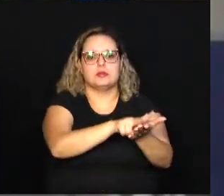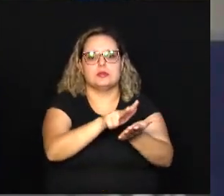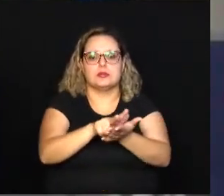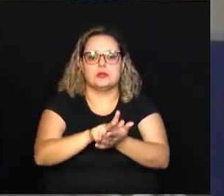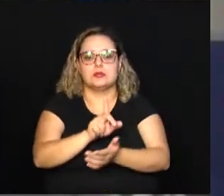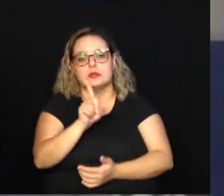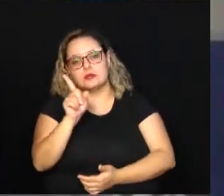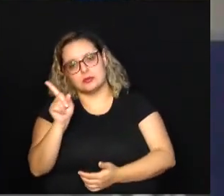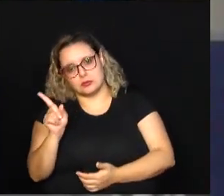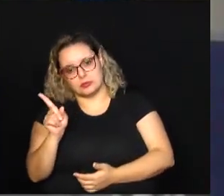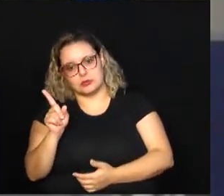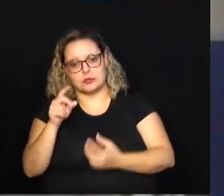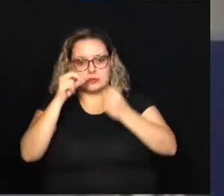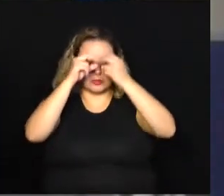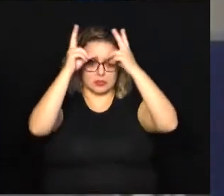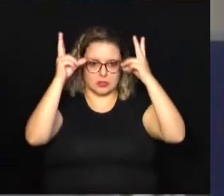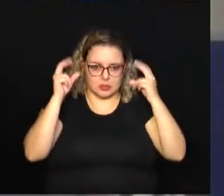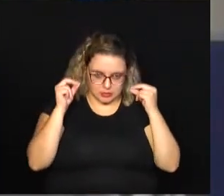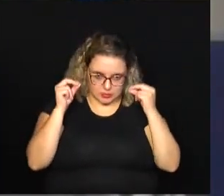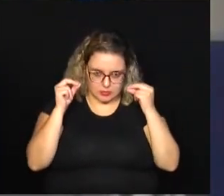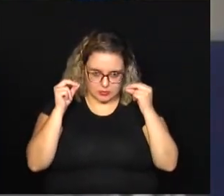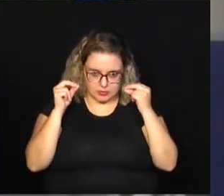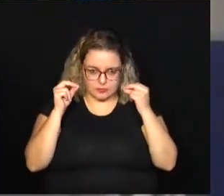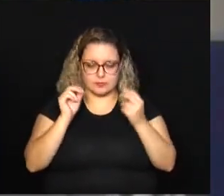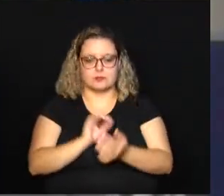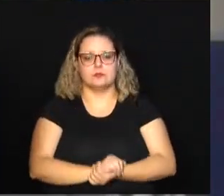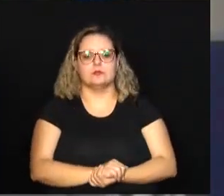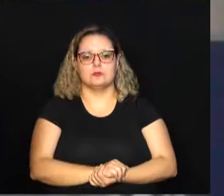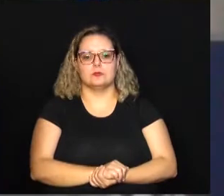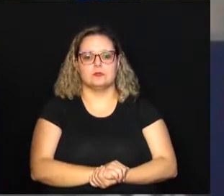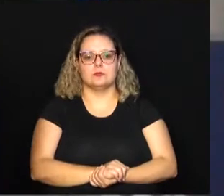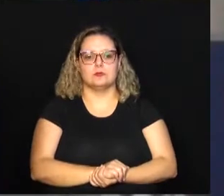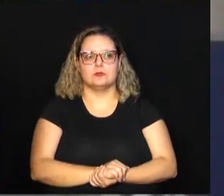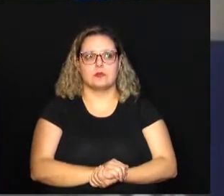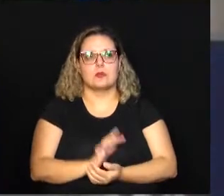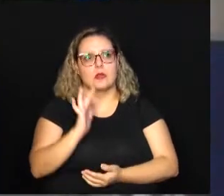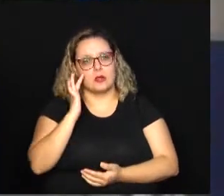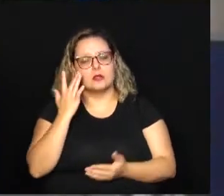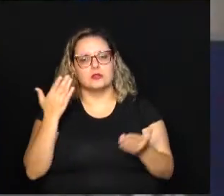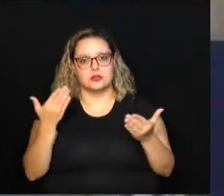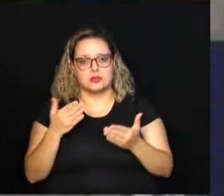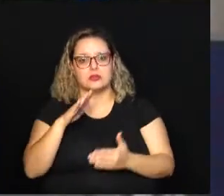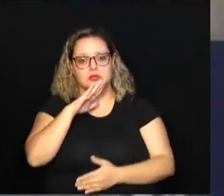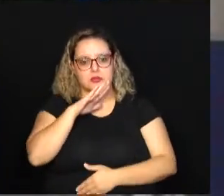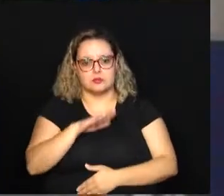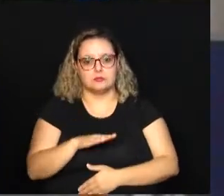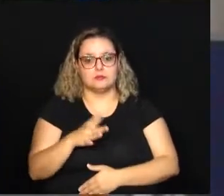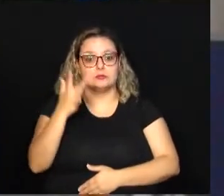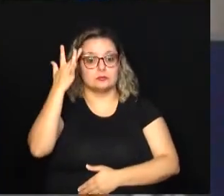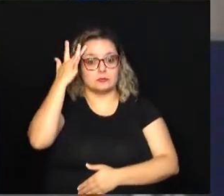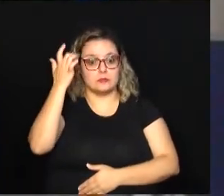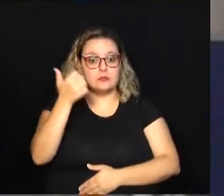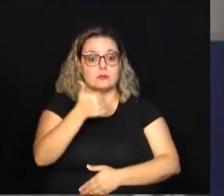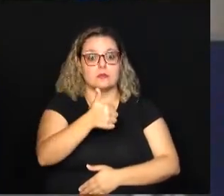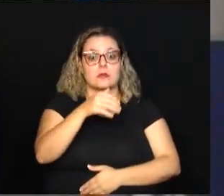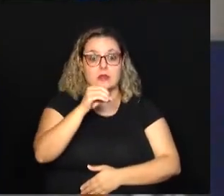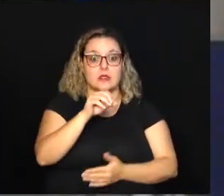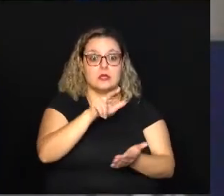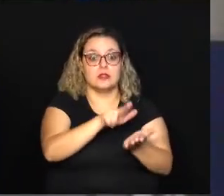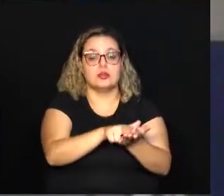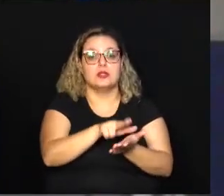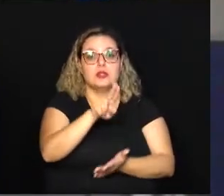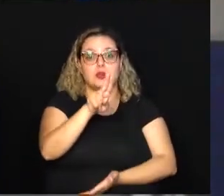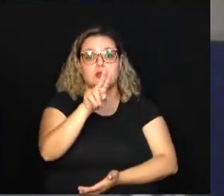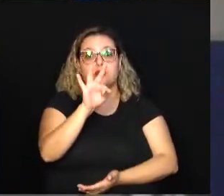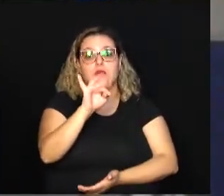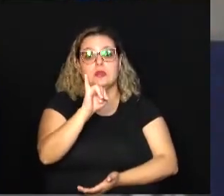de enfermaria. Deve-se completar esse transporte hoje à tarde. Amanhã vamos levar 10 de UTI, não vamos fazer